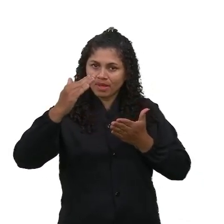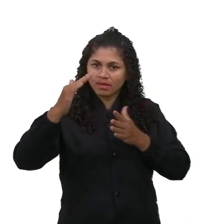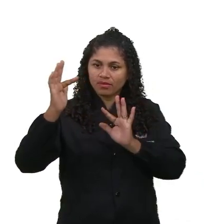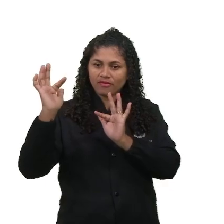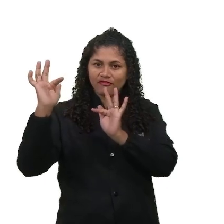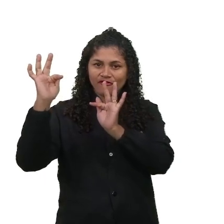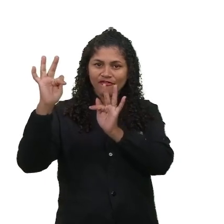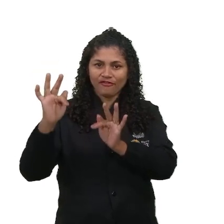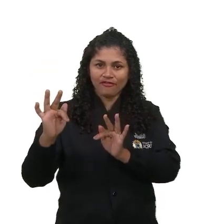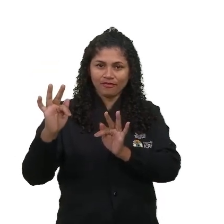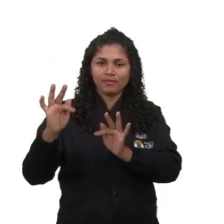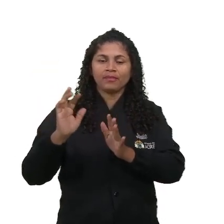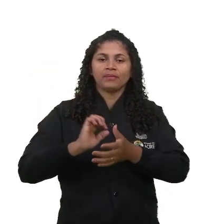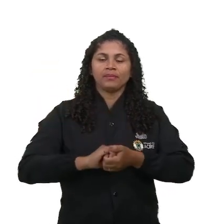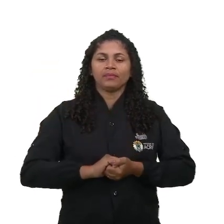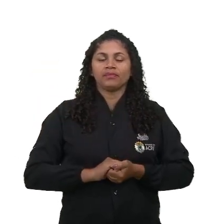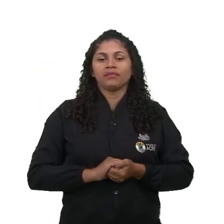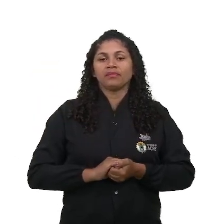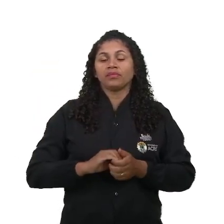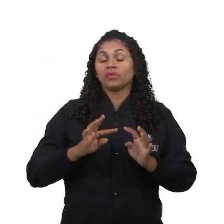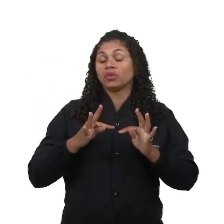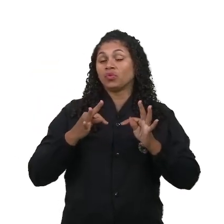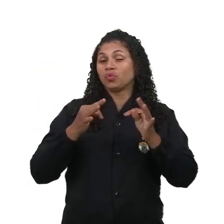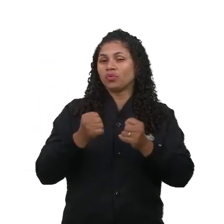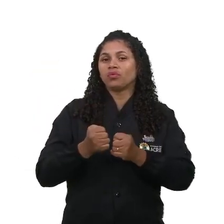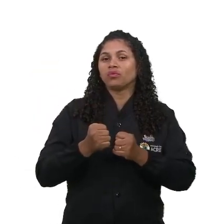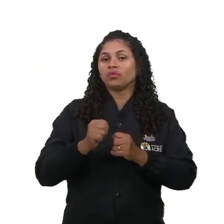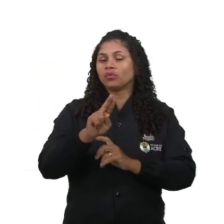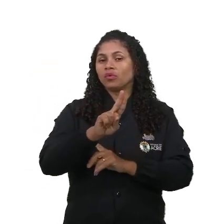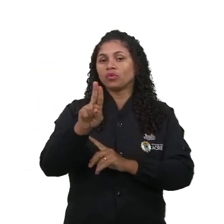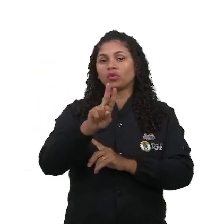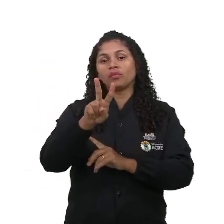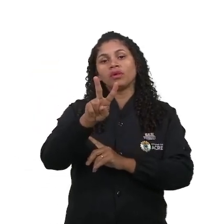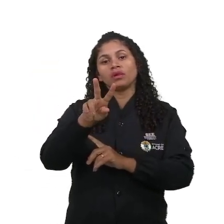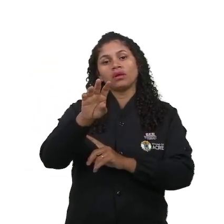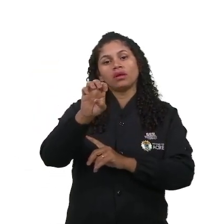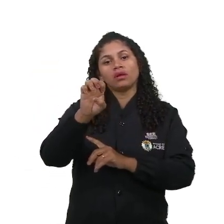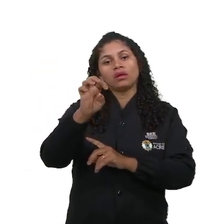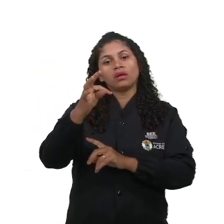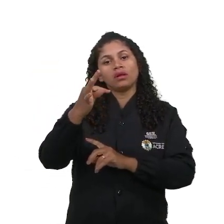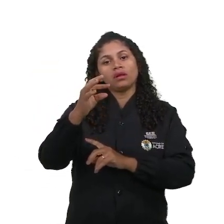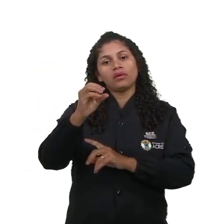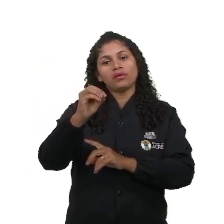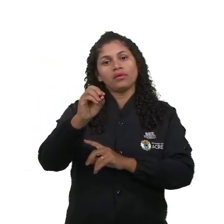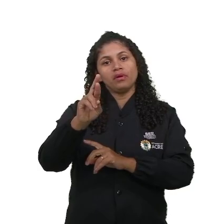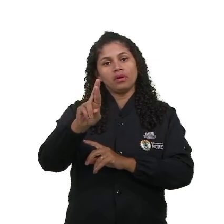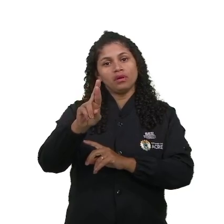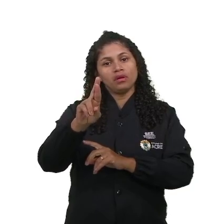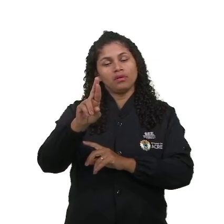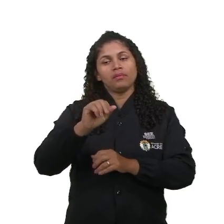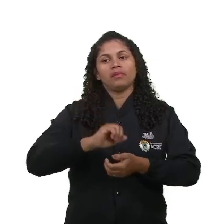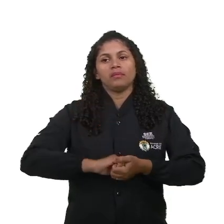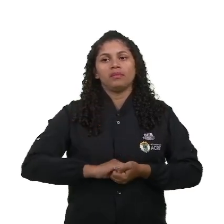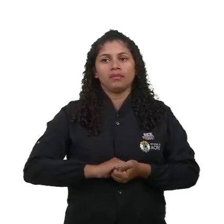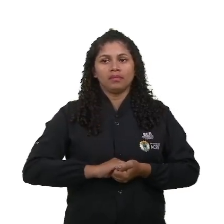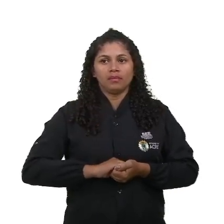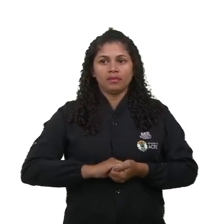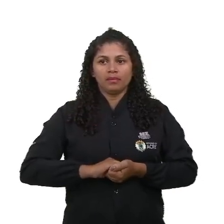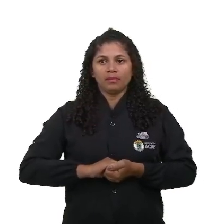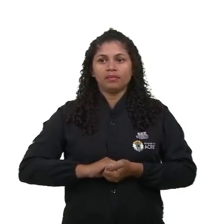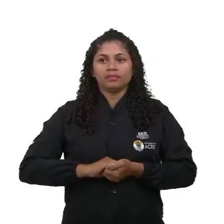Todos esses segmentos eu vou chamá-los vetor e vou representar por uma flechinha assim desse